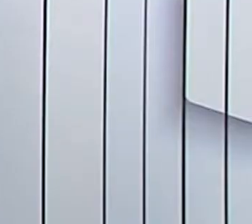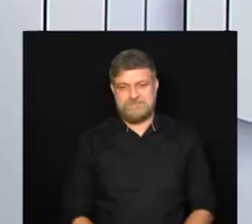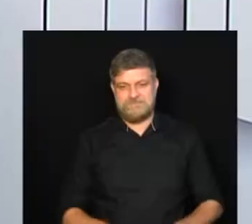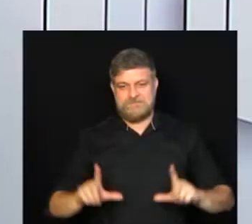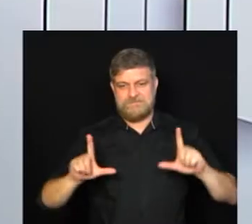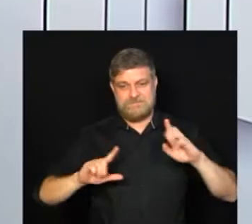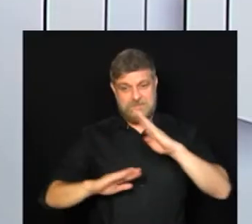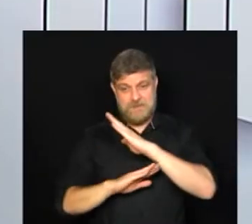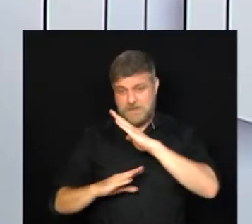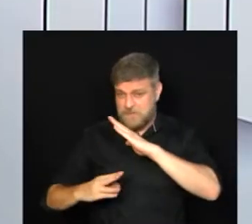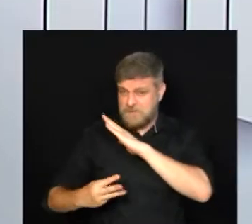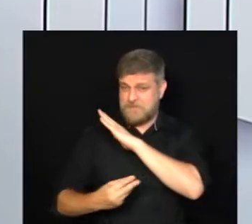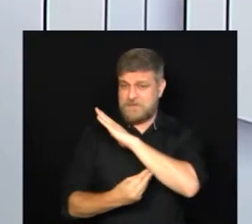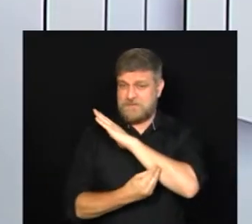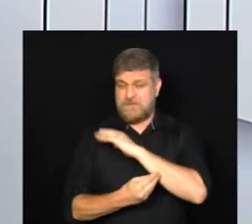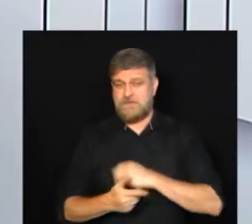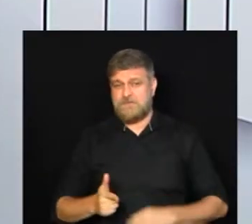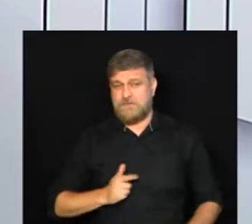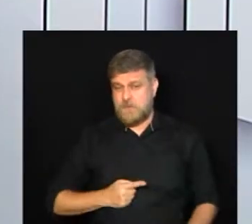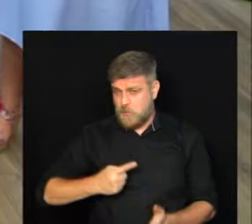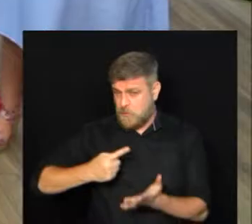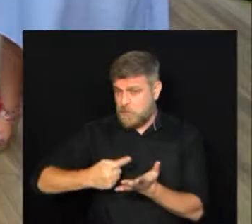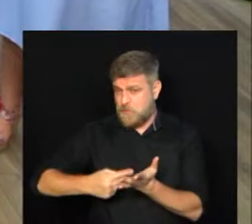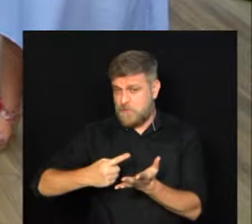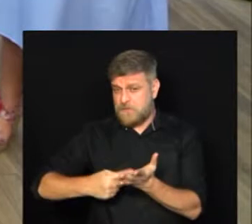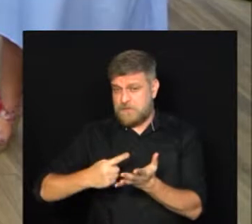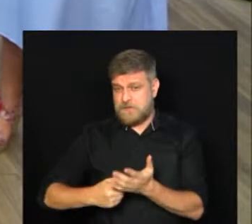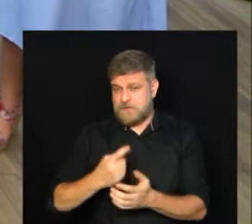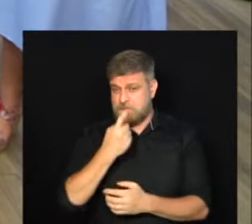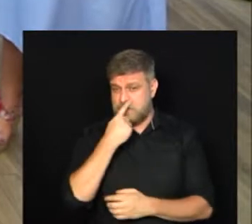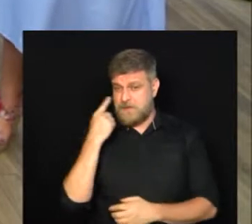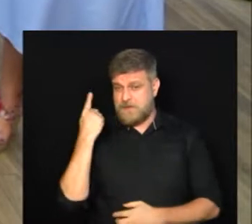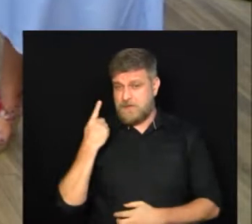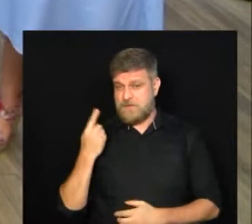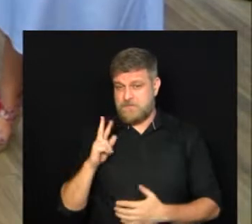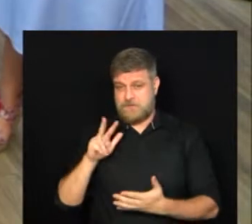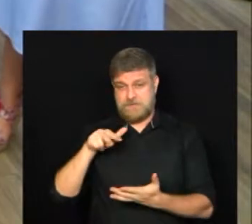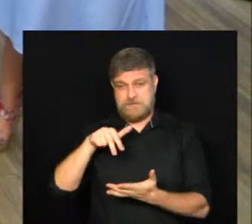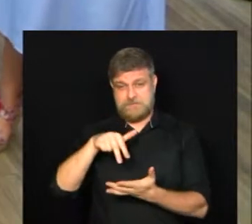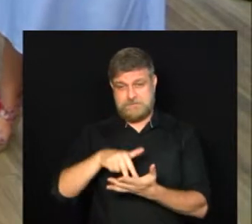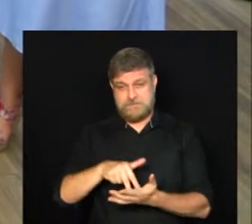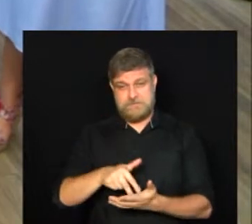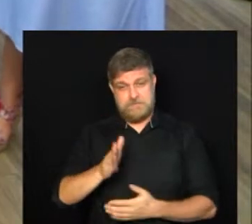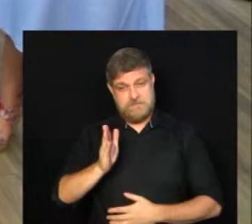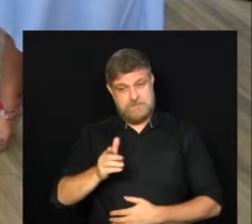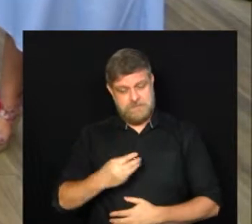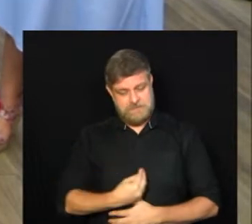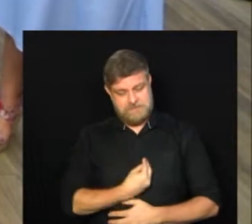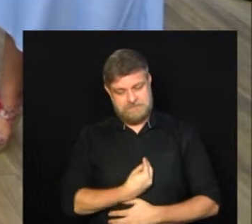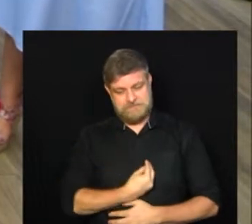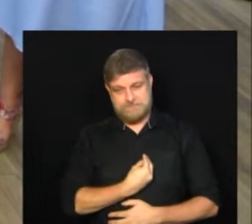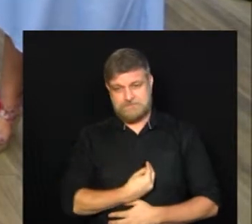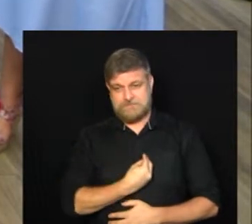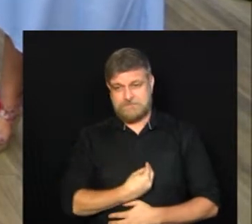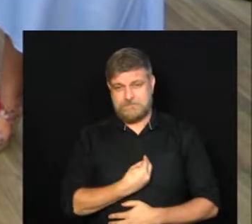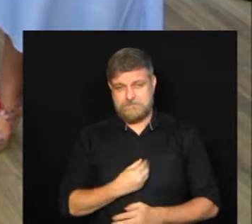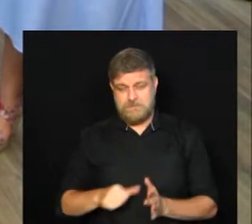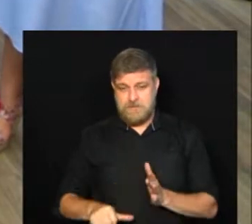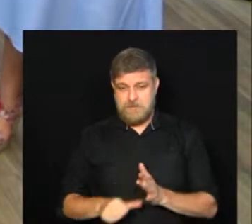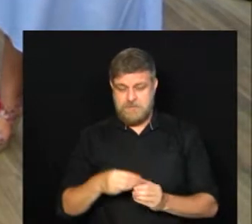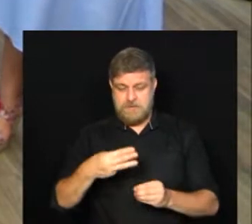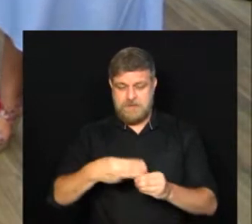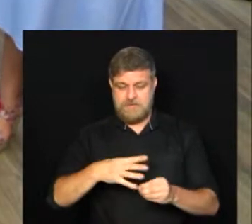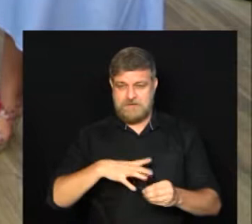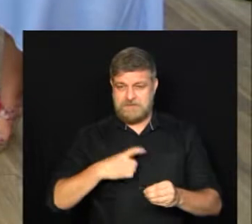Câmara Total de volta e, como combinado, a Mina Abreu já está aqui de volta nos nossos estúdios, primeiro com as notícias